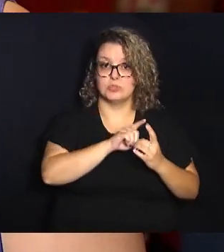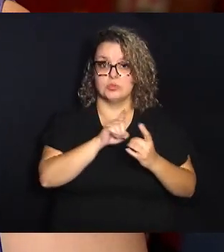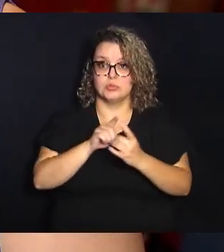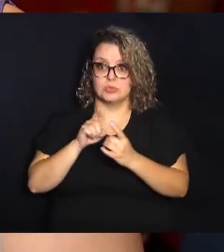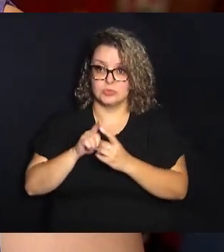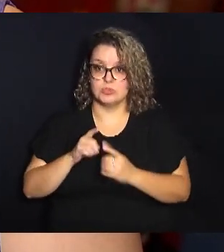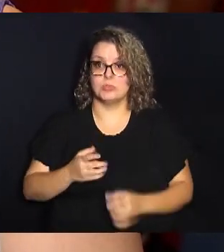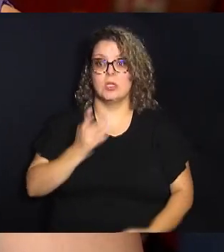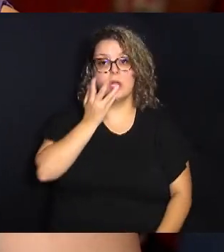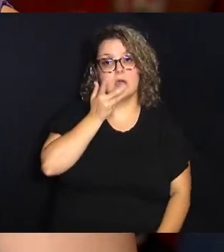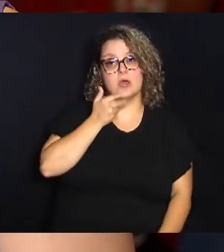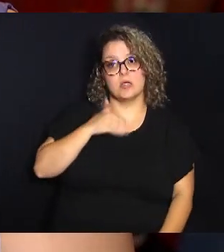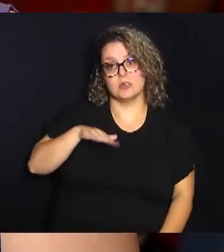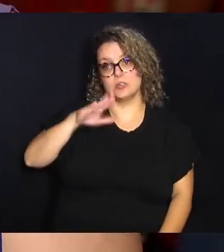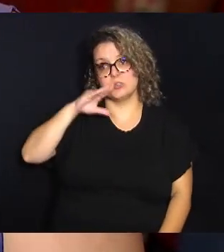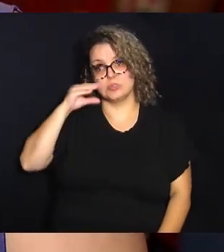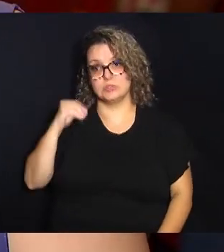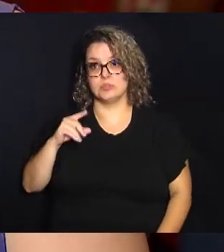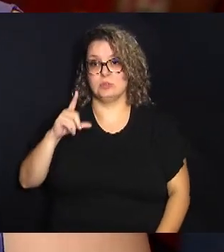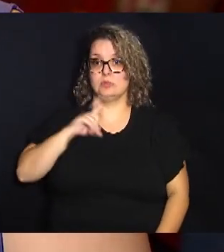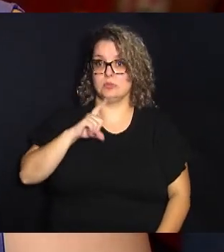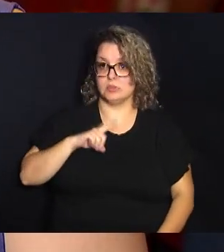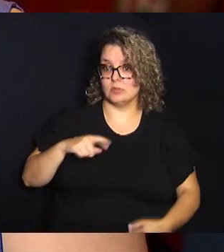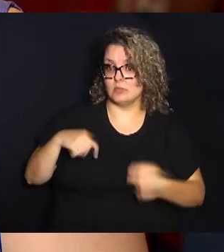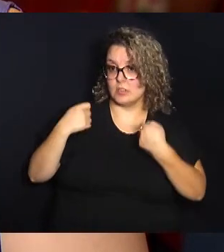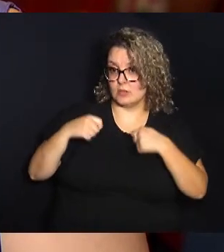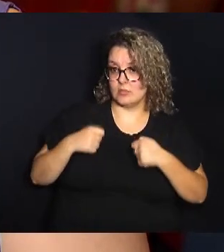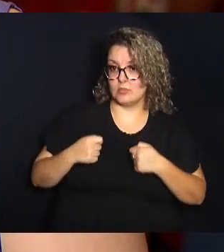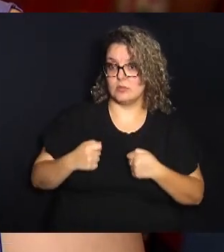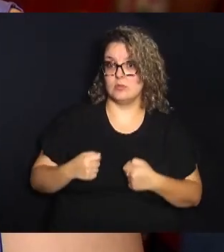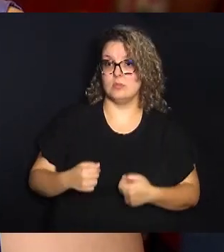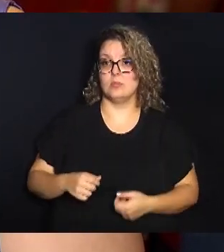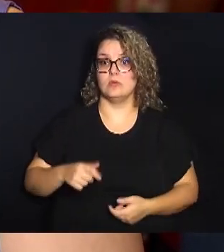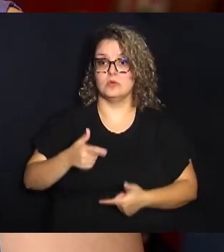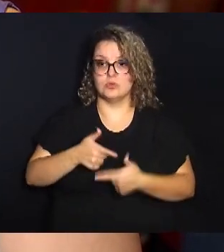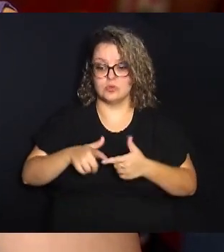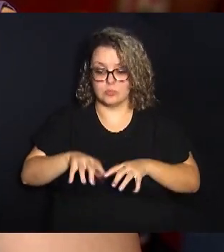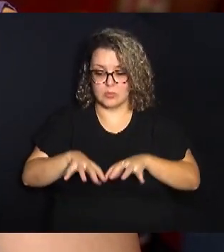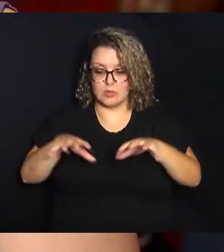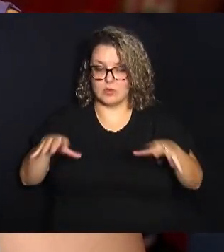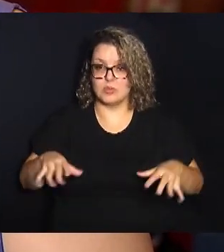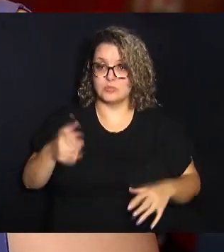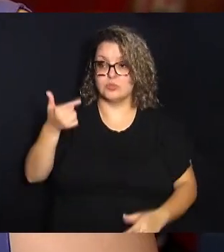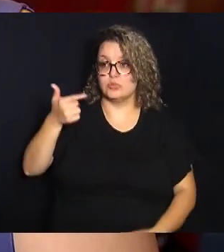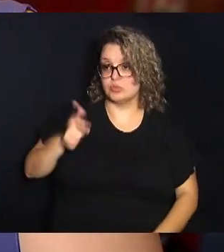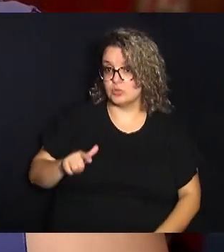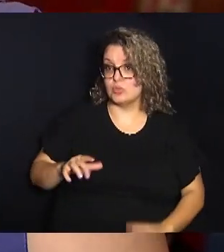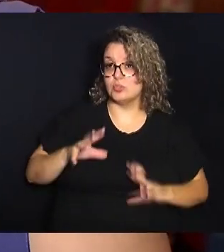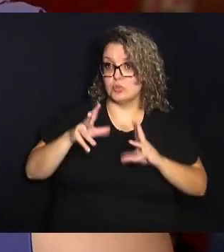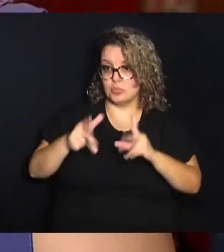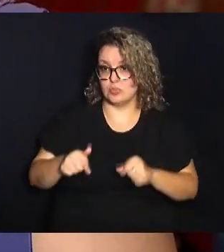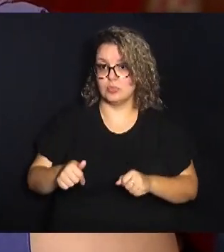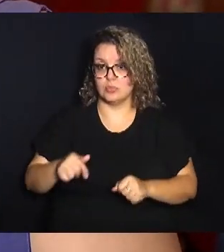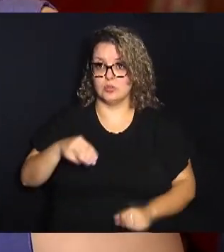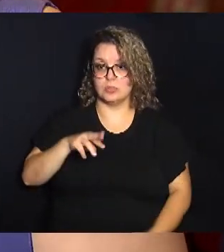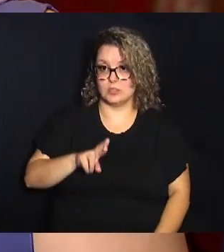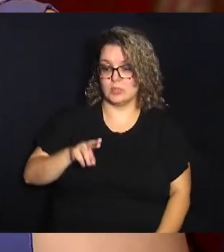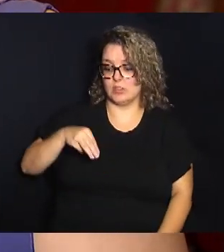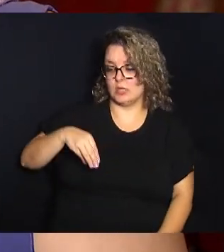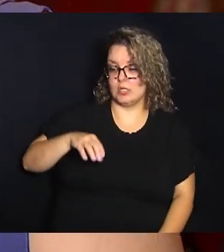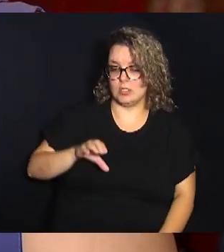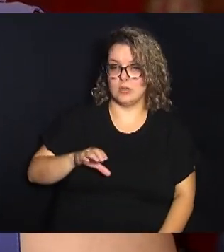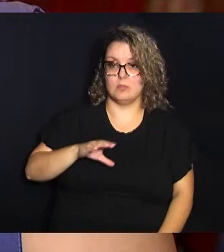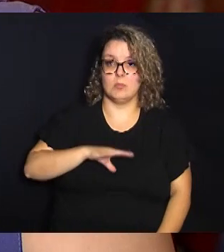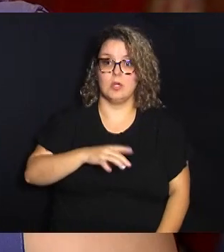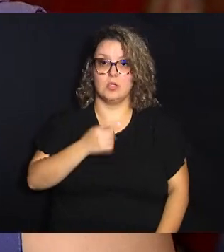demanda de atendimento à criança e adolescente, então houve a necessidade de uma redivisão territorial de toda